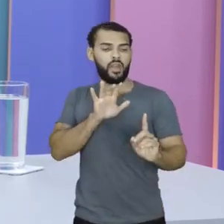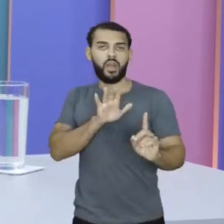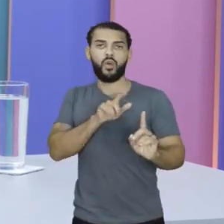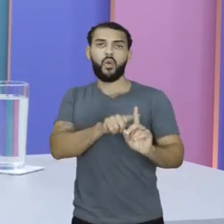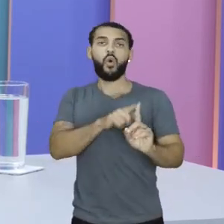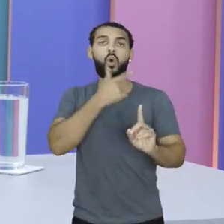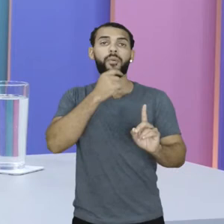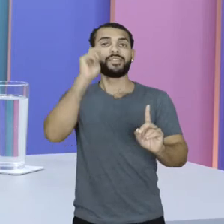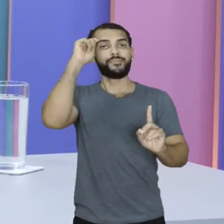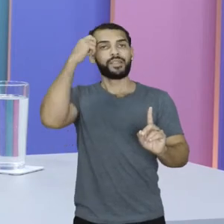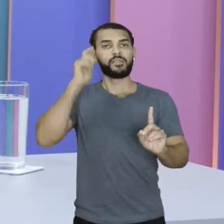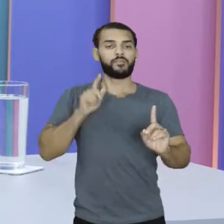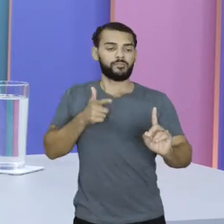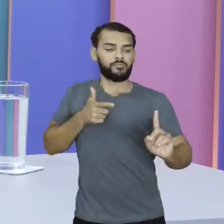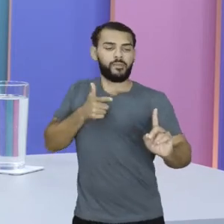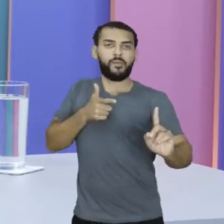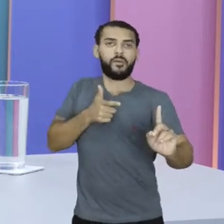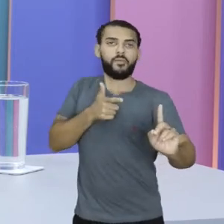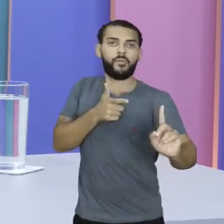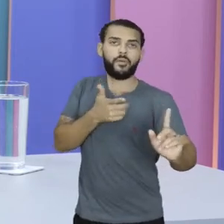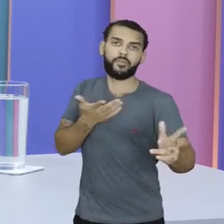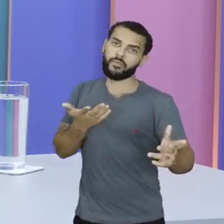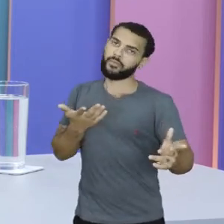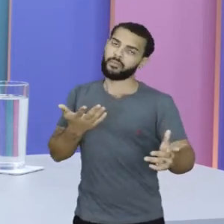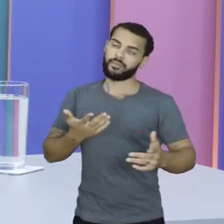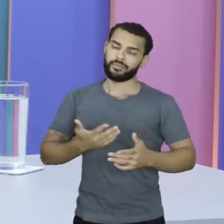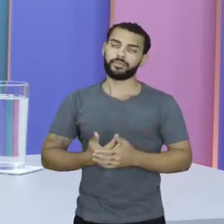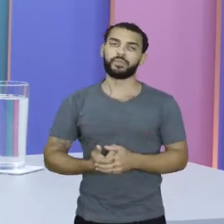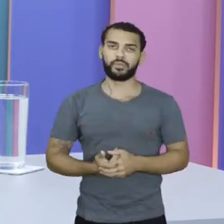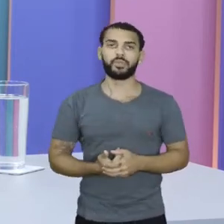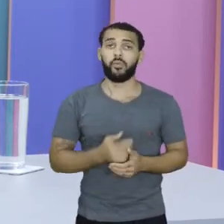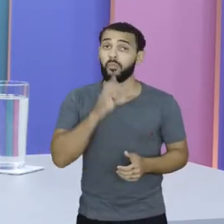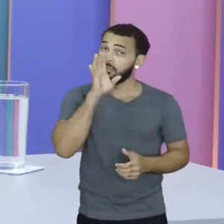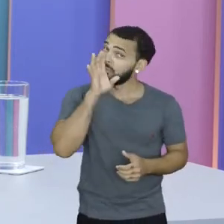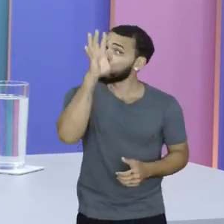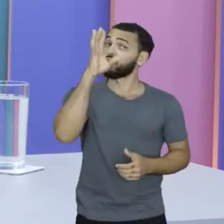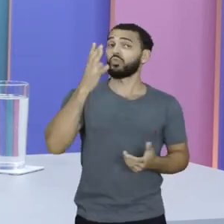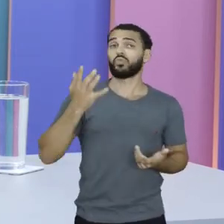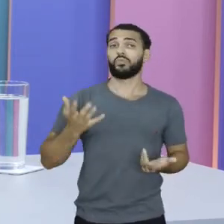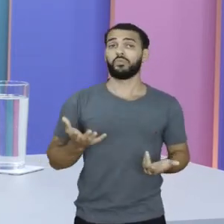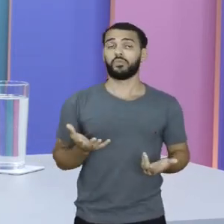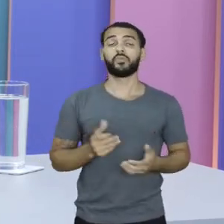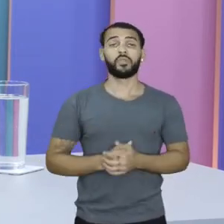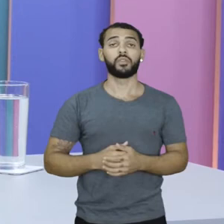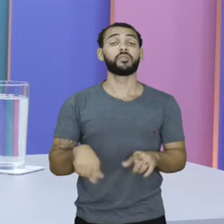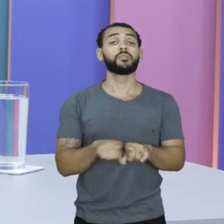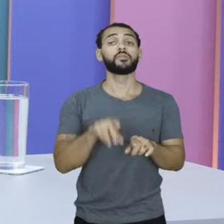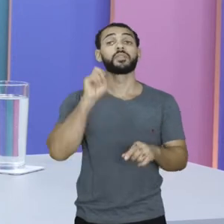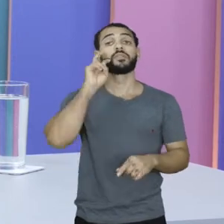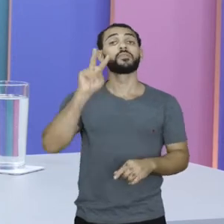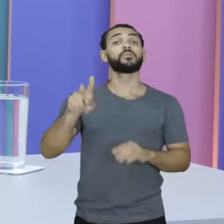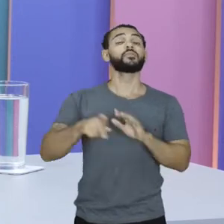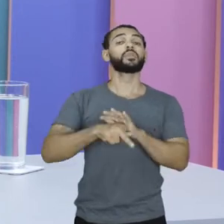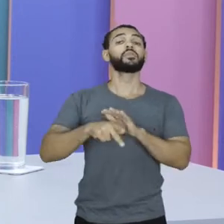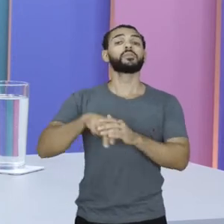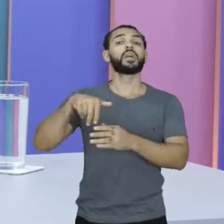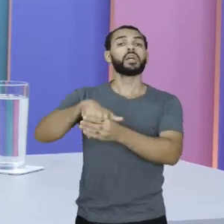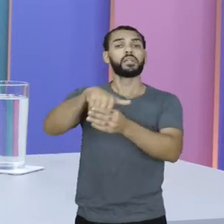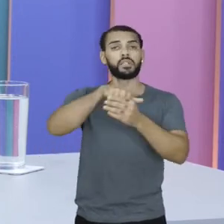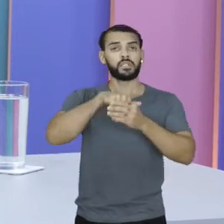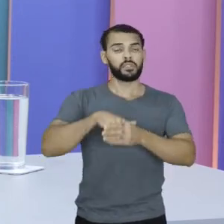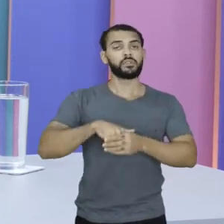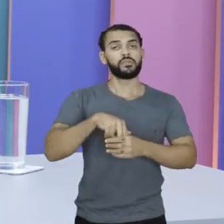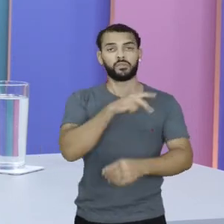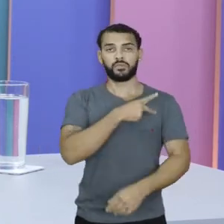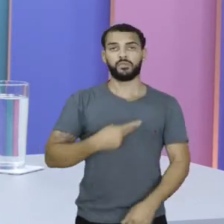que chegou no nosso país, né? Então, a gente vive, com a eleição do presidente Lula, né, a gente vive